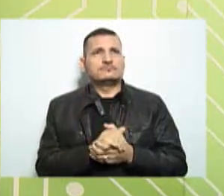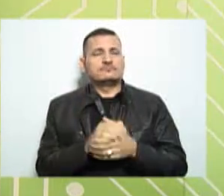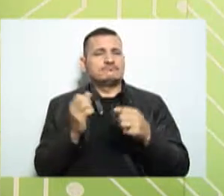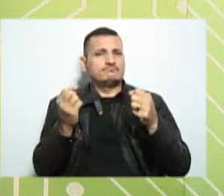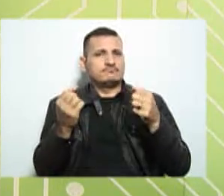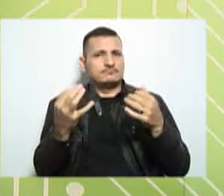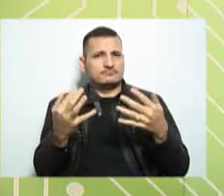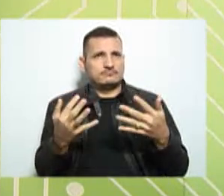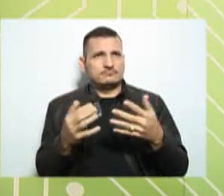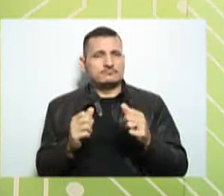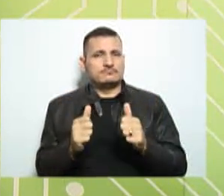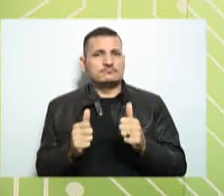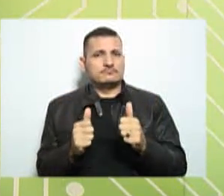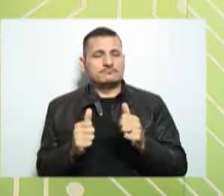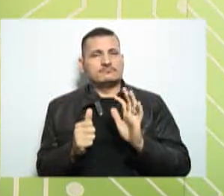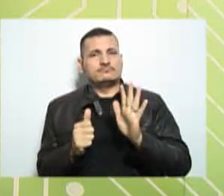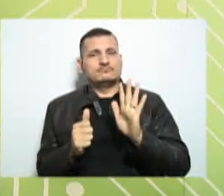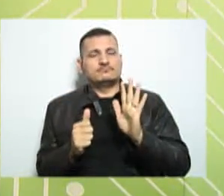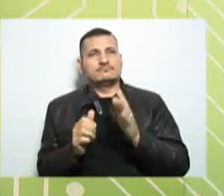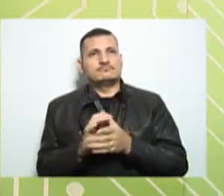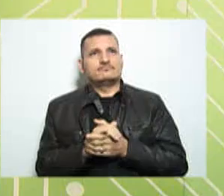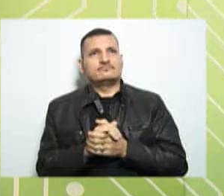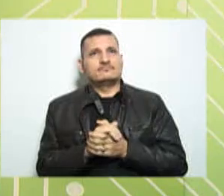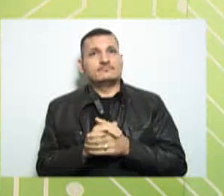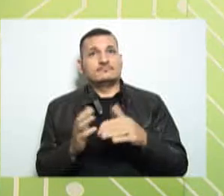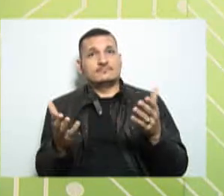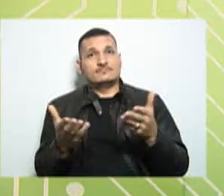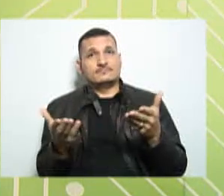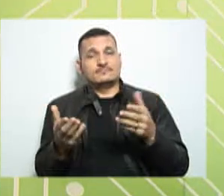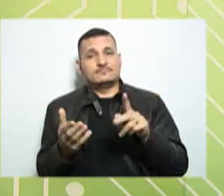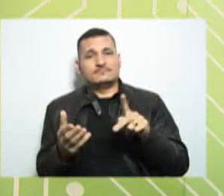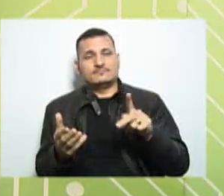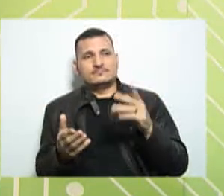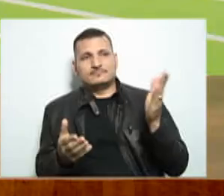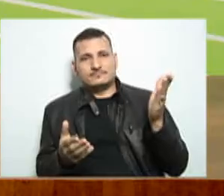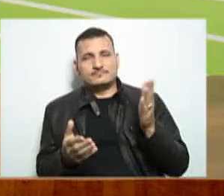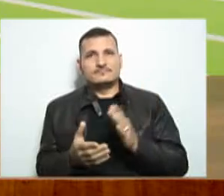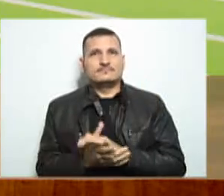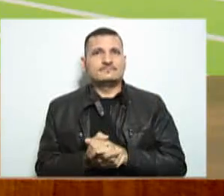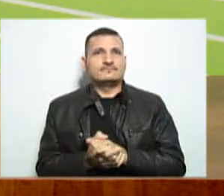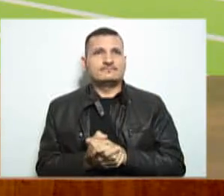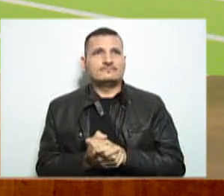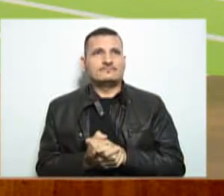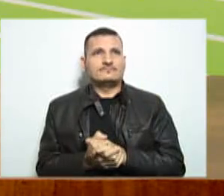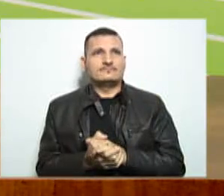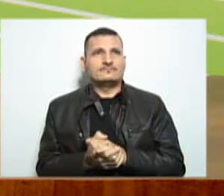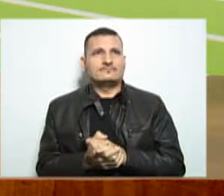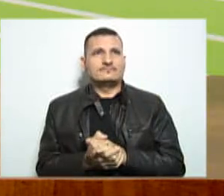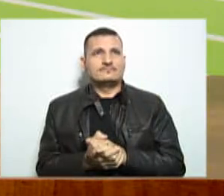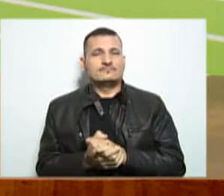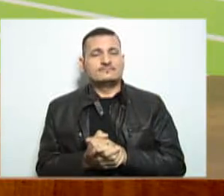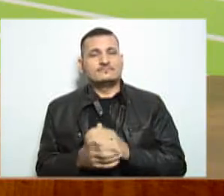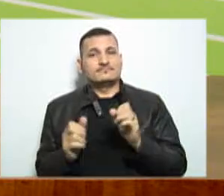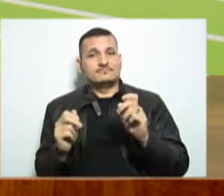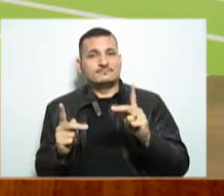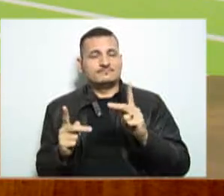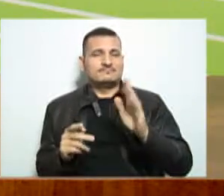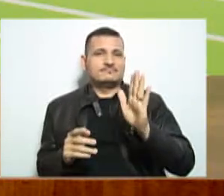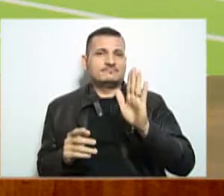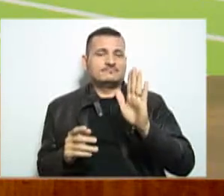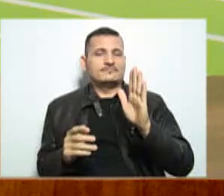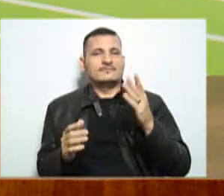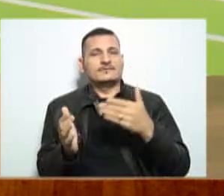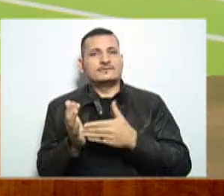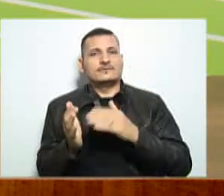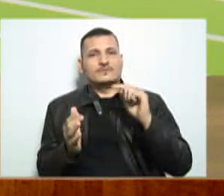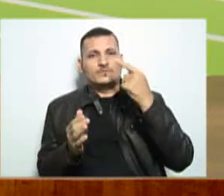vocês, tá bom? Até a próxima aula. Agora a professora Fernanda vai falar um pouco. Ok, queridos. Até a próxima aula,